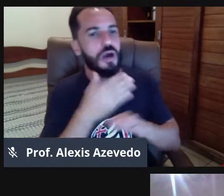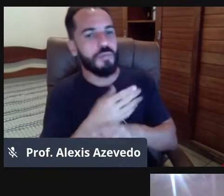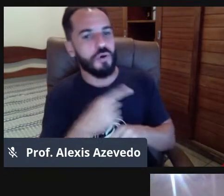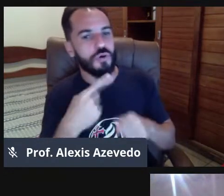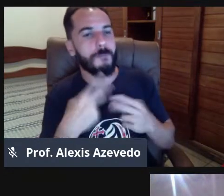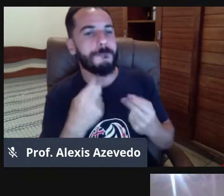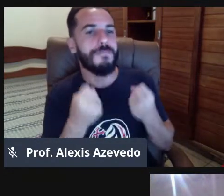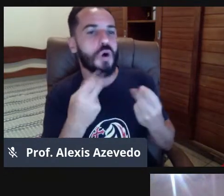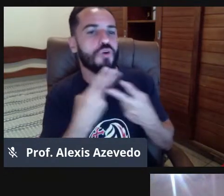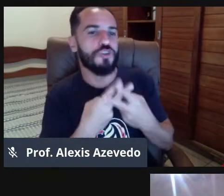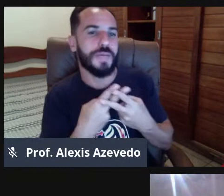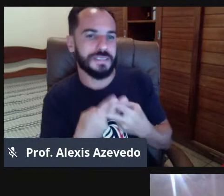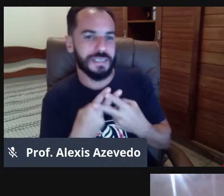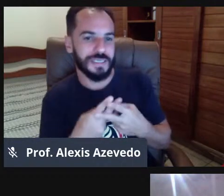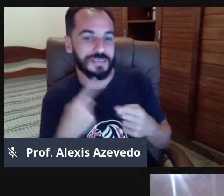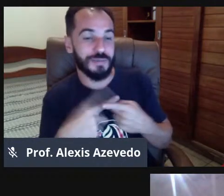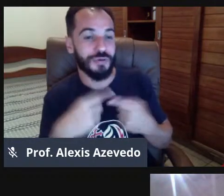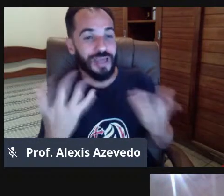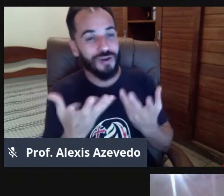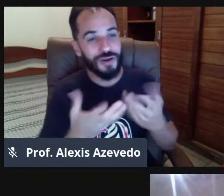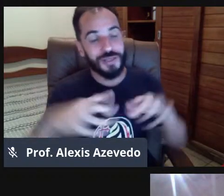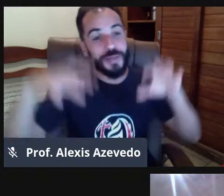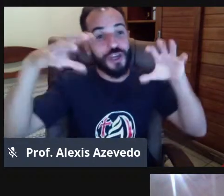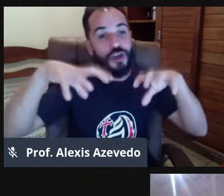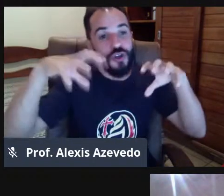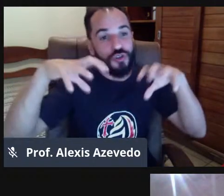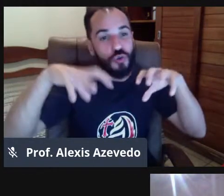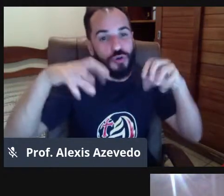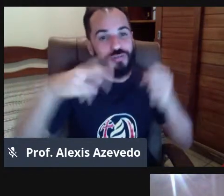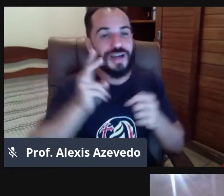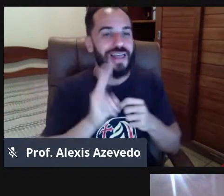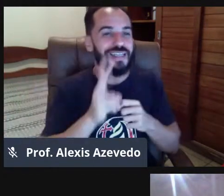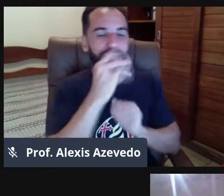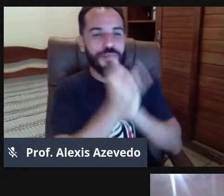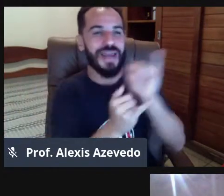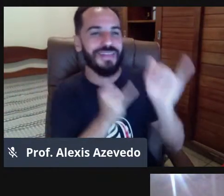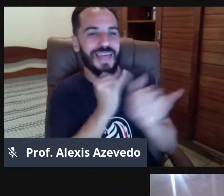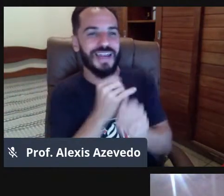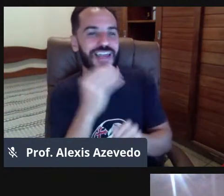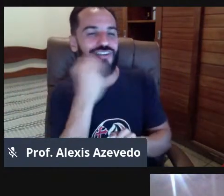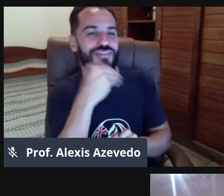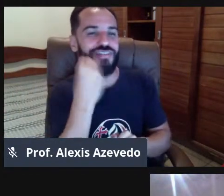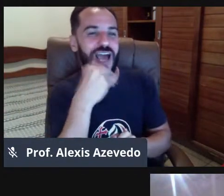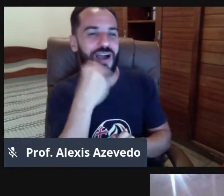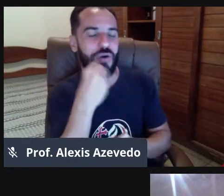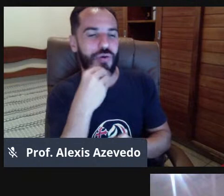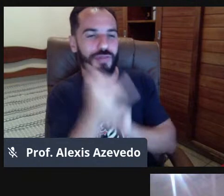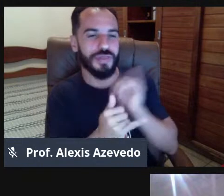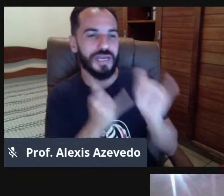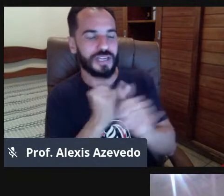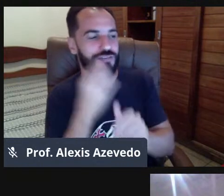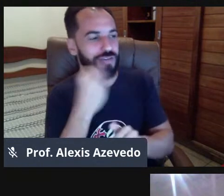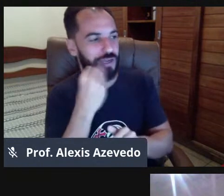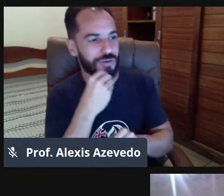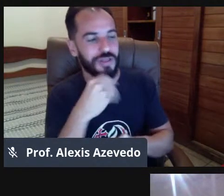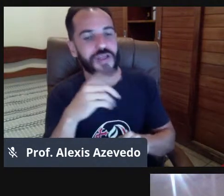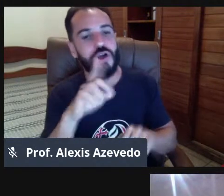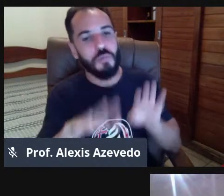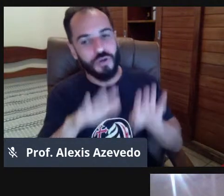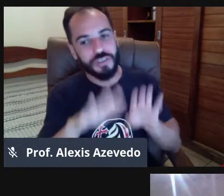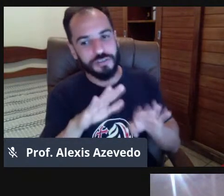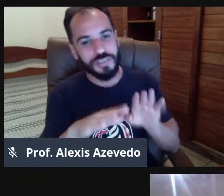esse período de chuva também, o sinal de internet às vezes fica muito ruim, então muitas vezes